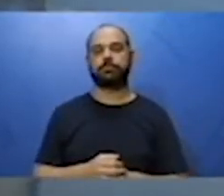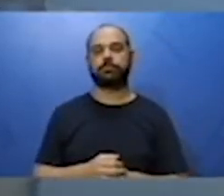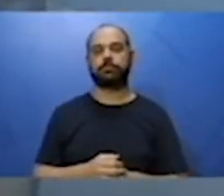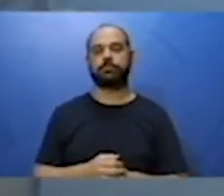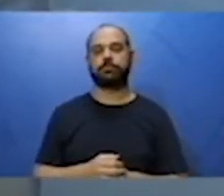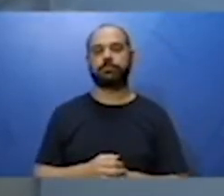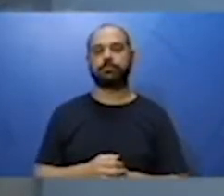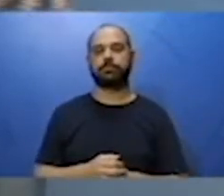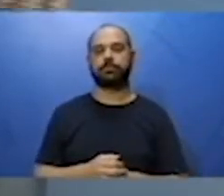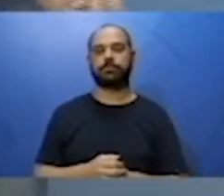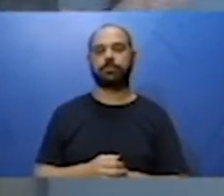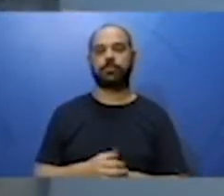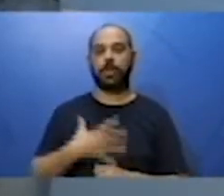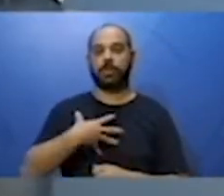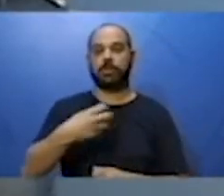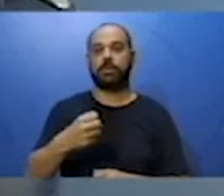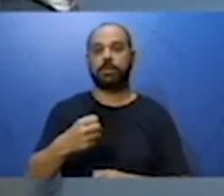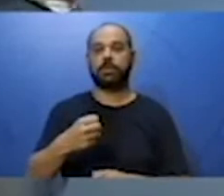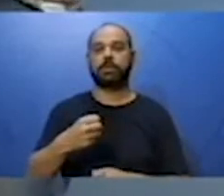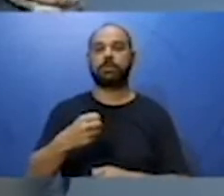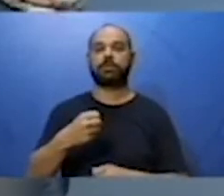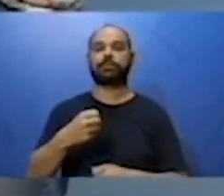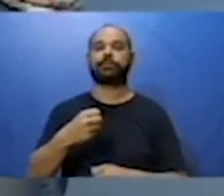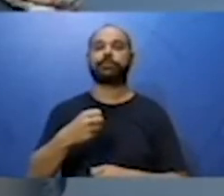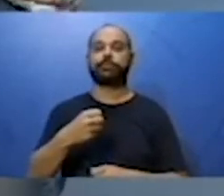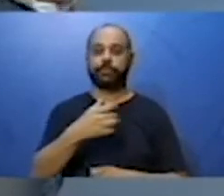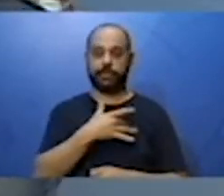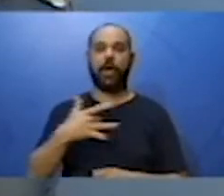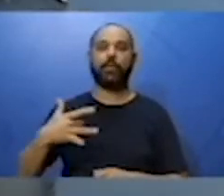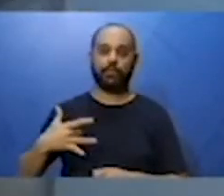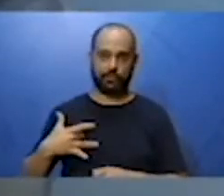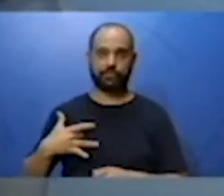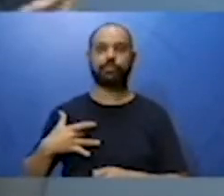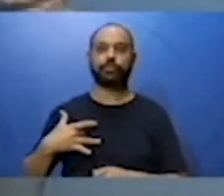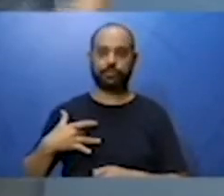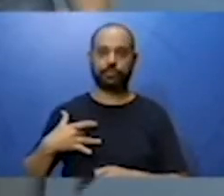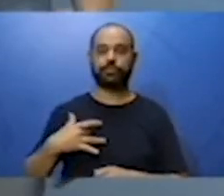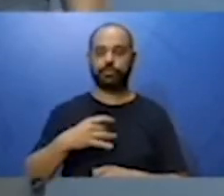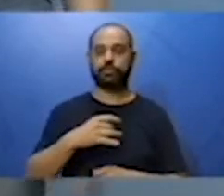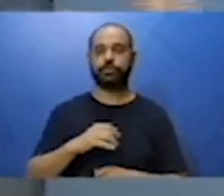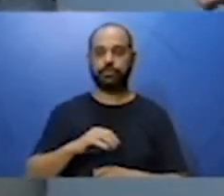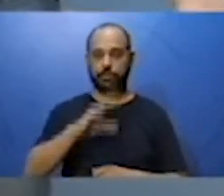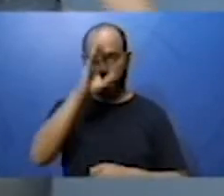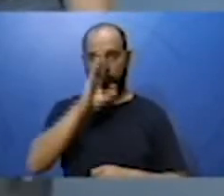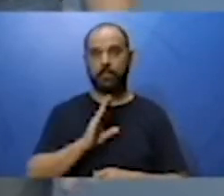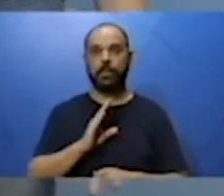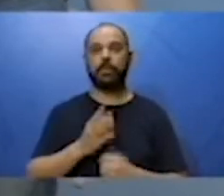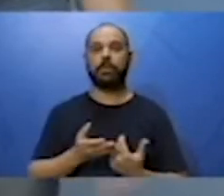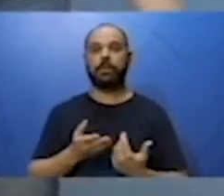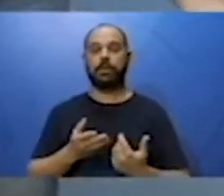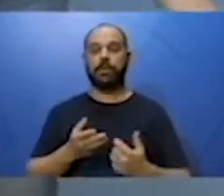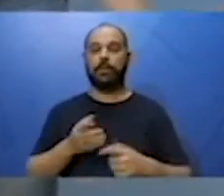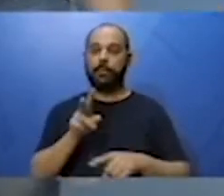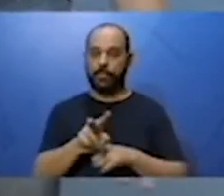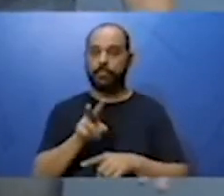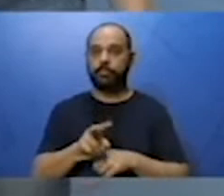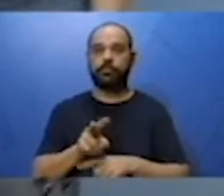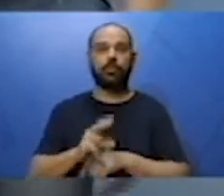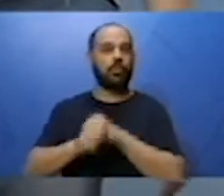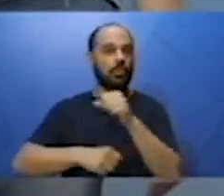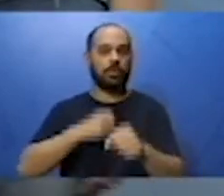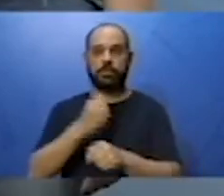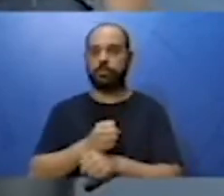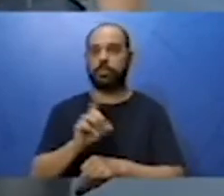Suicídio é uma questão de saúde pública que tem acontecido. E deve ser lembrado e prevenido o ano todo, não só